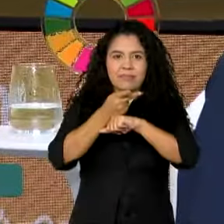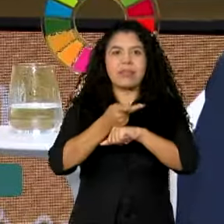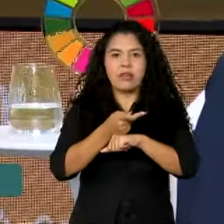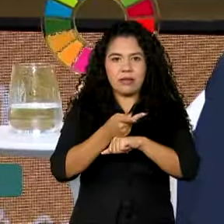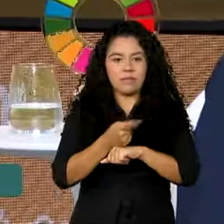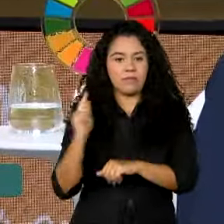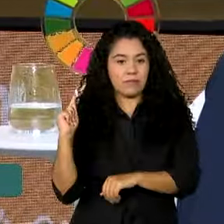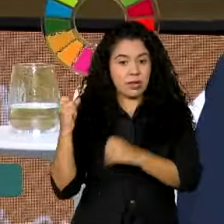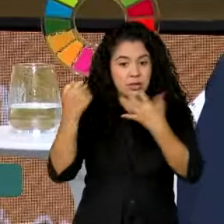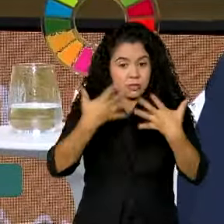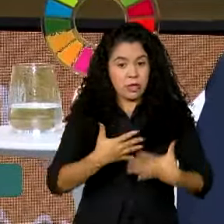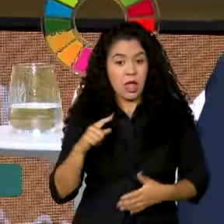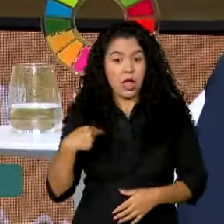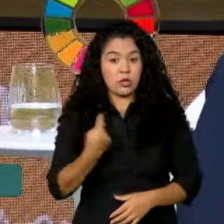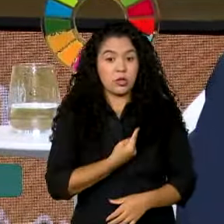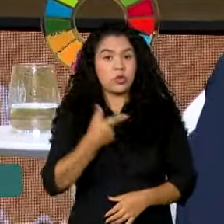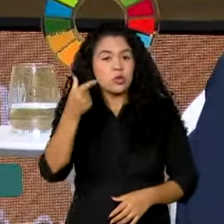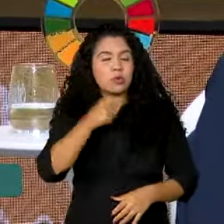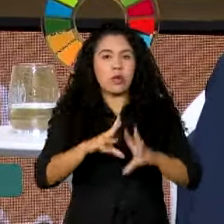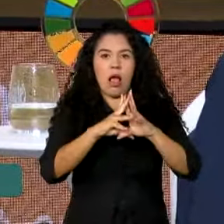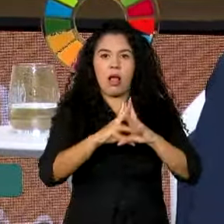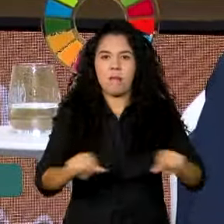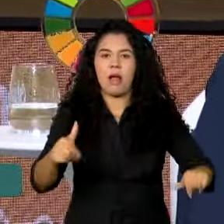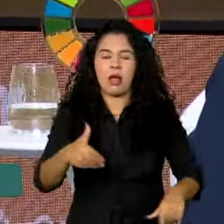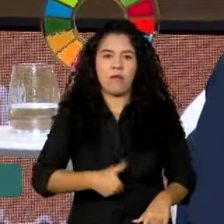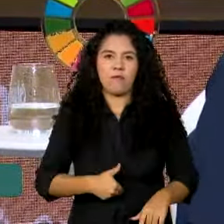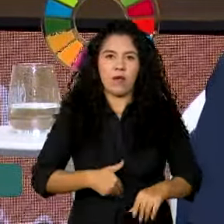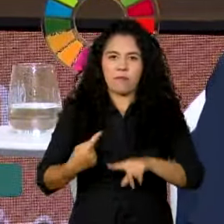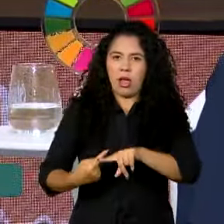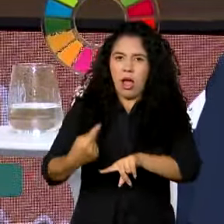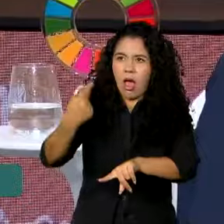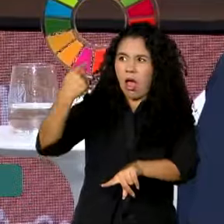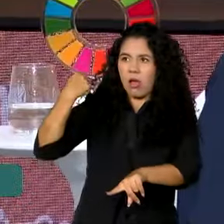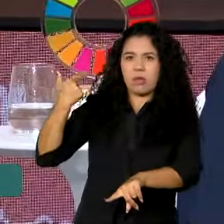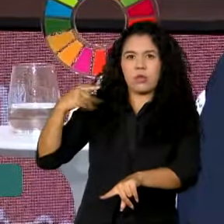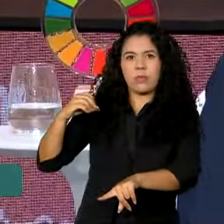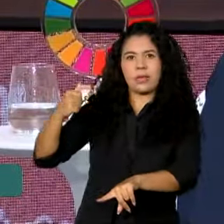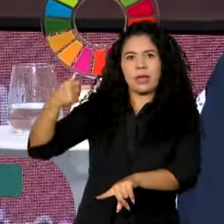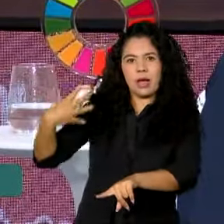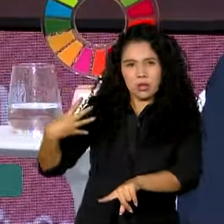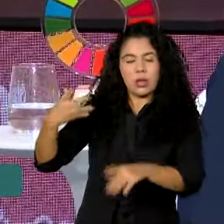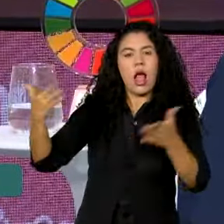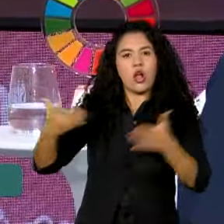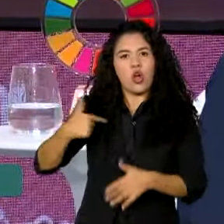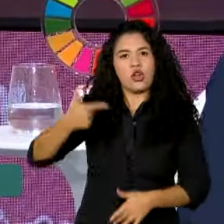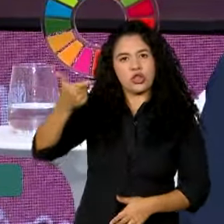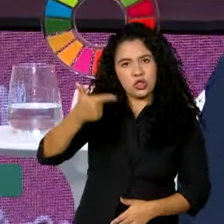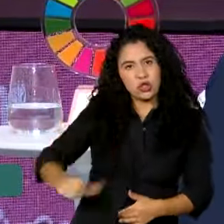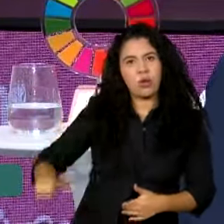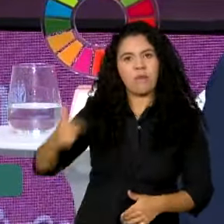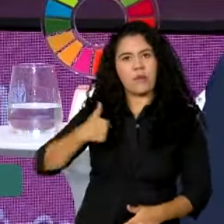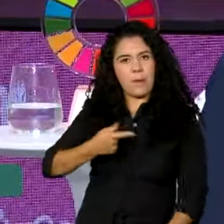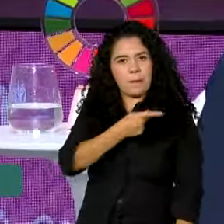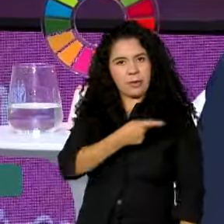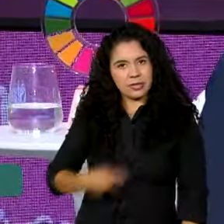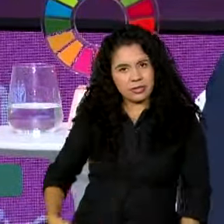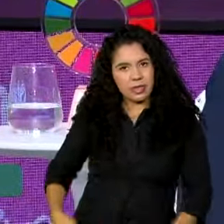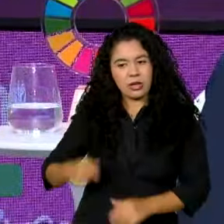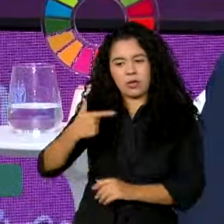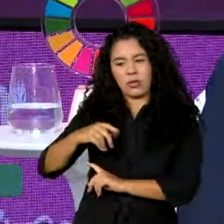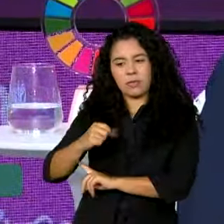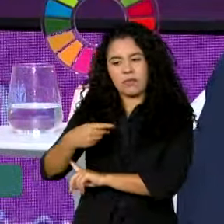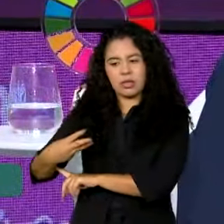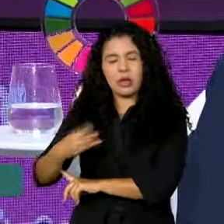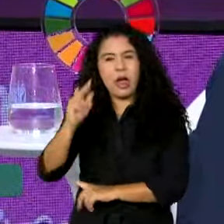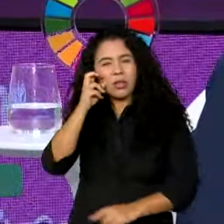acabar com a fome em 2014 e depois que eu voltei à presidência agora em 2023, nós encontramos